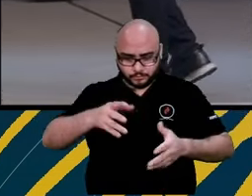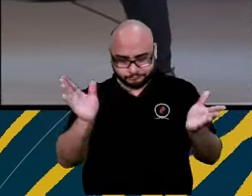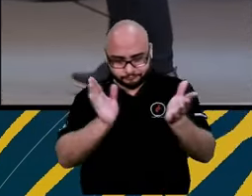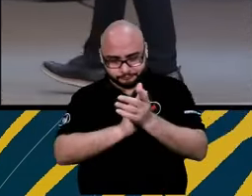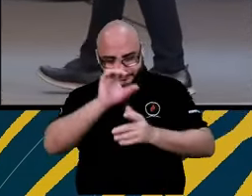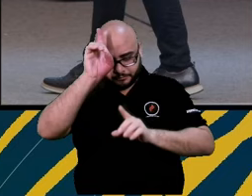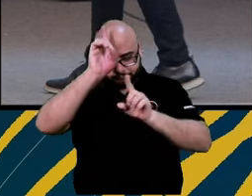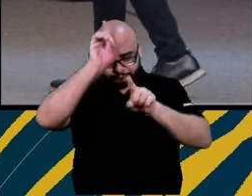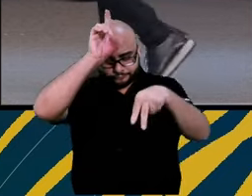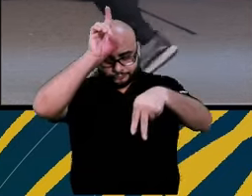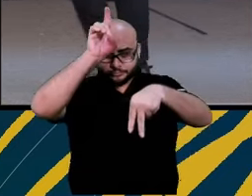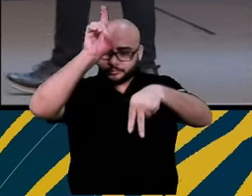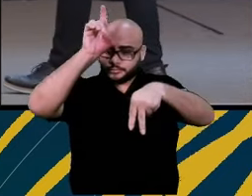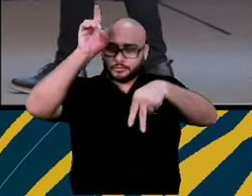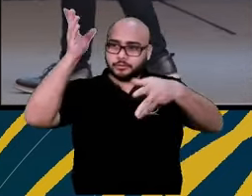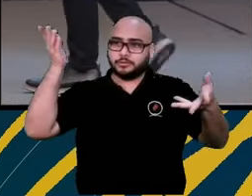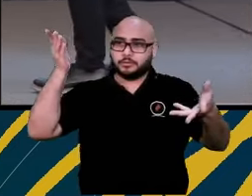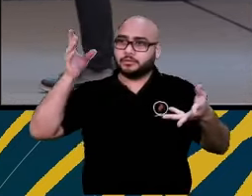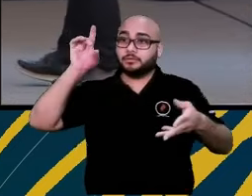venceu fui eu.